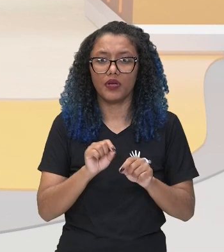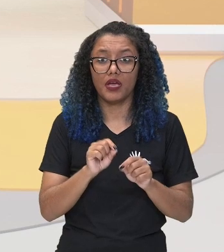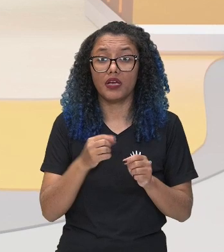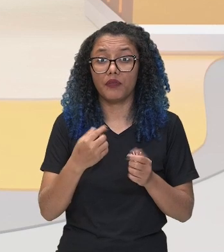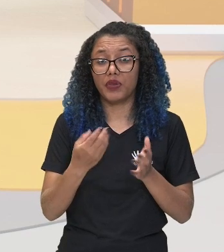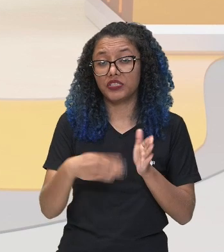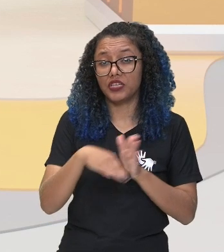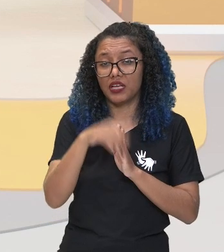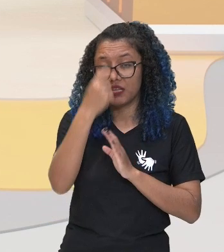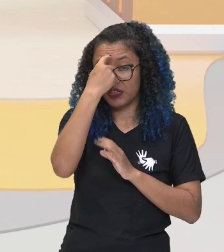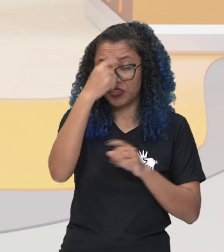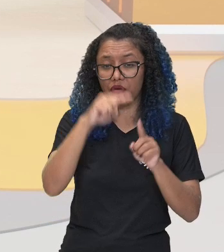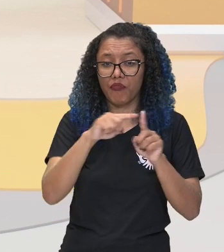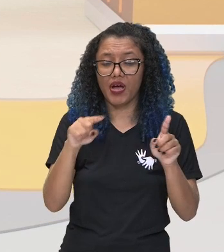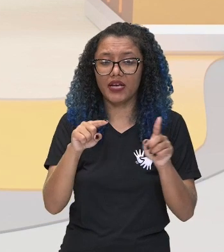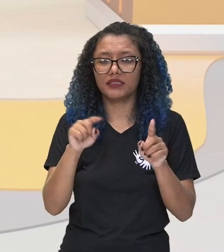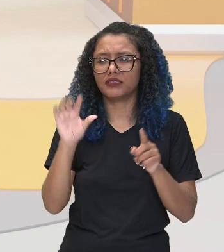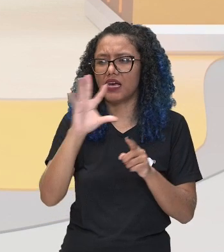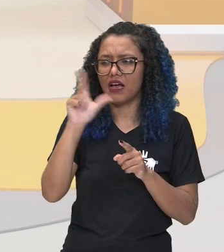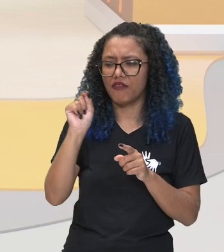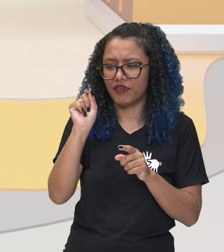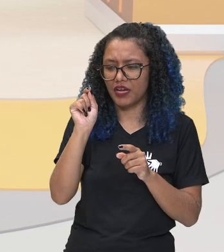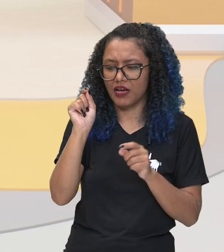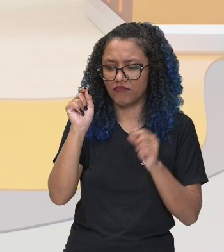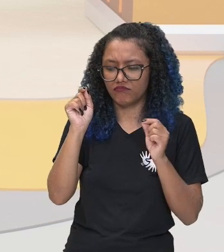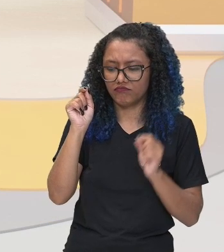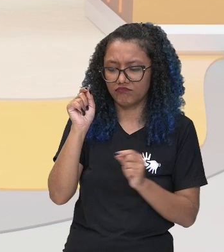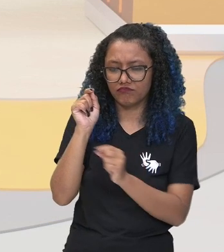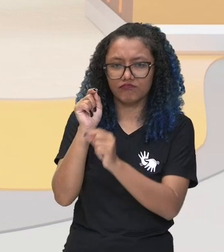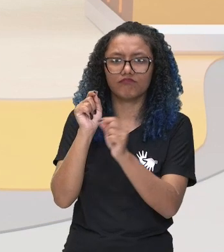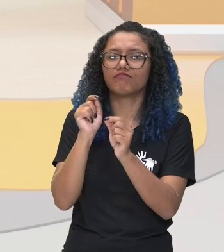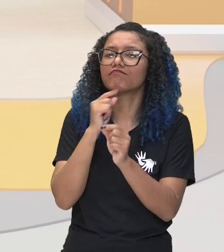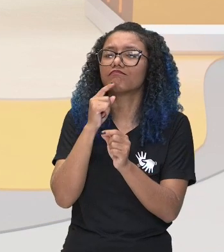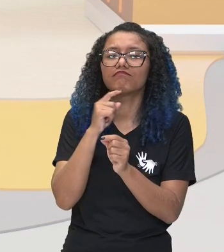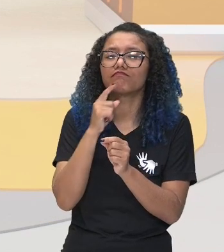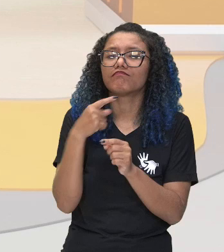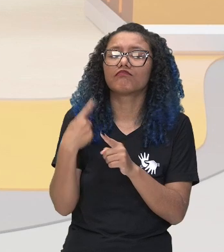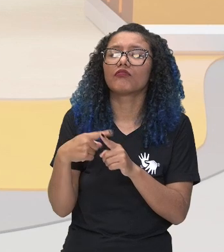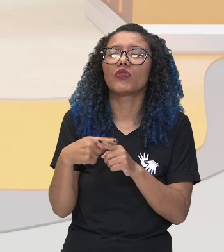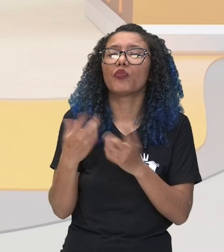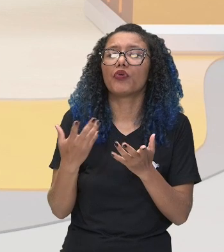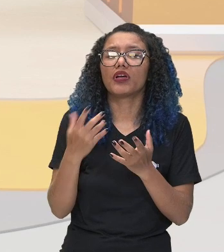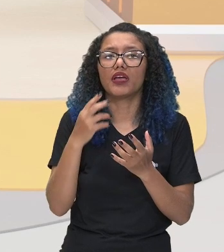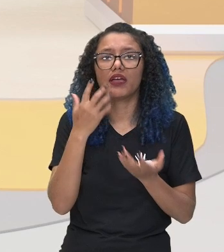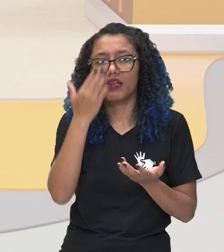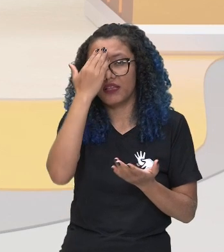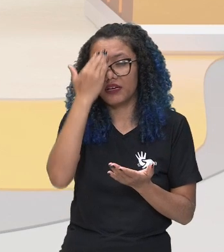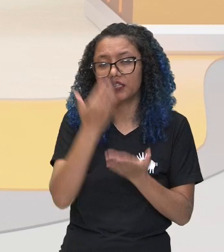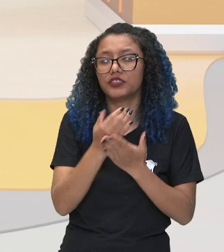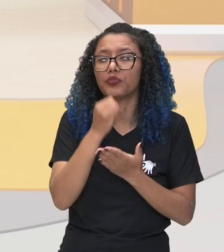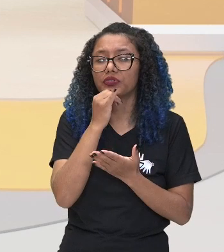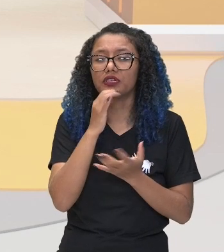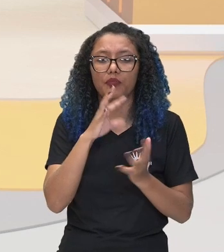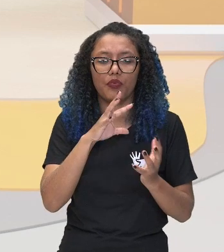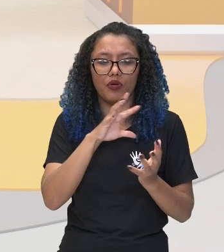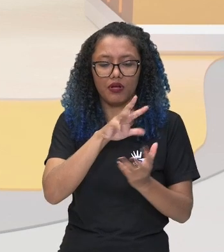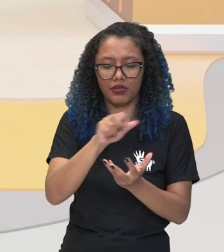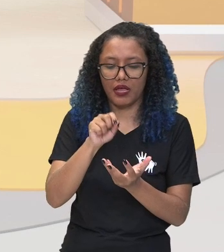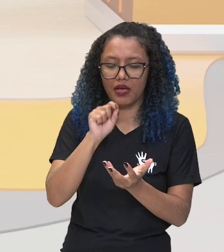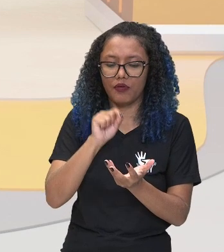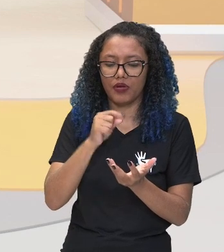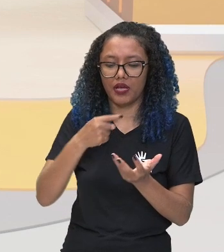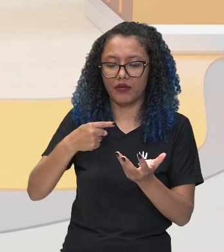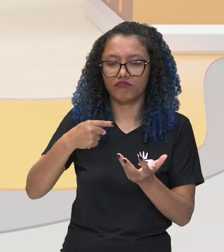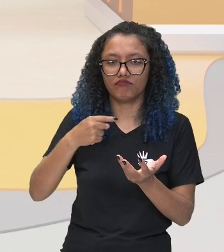africano, até porque ele vai se apropriar da ideia de que a Terra ela é esférica. Então, se eu sair